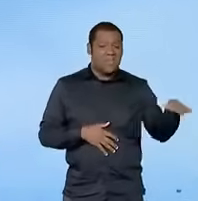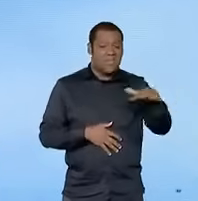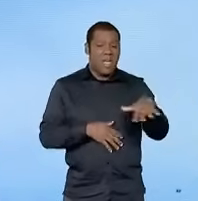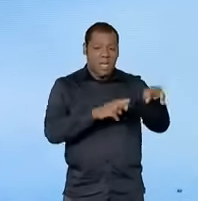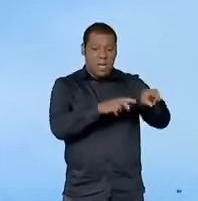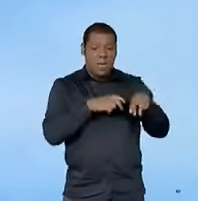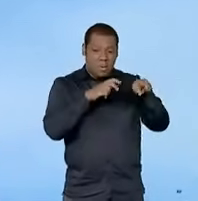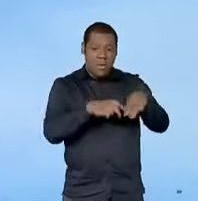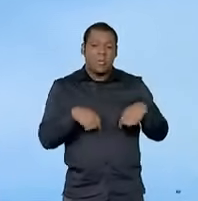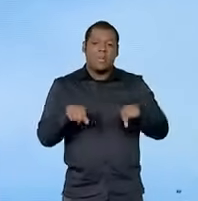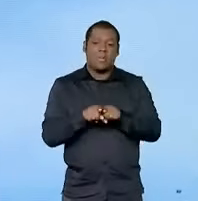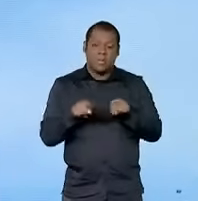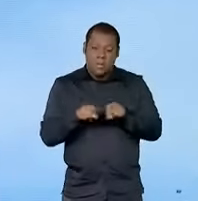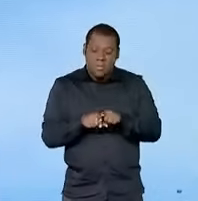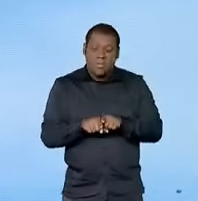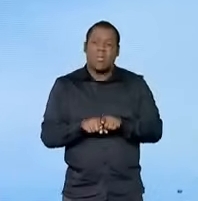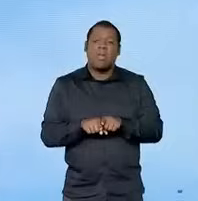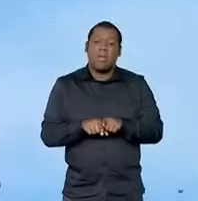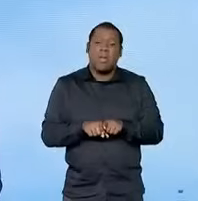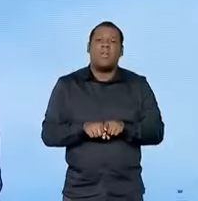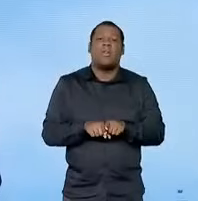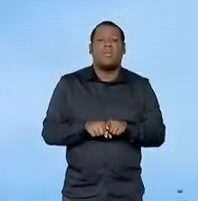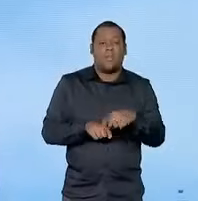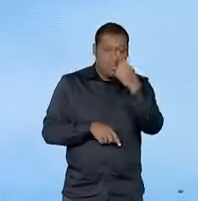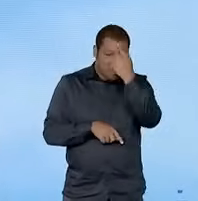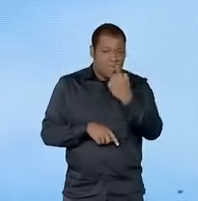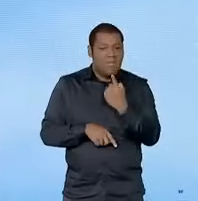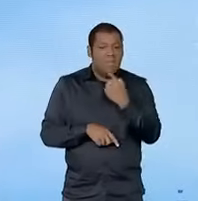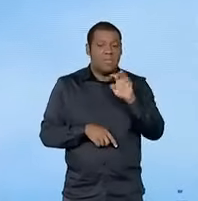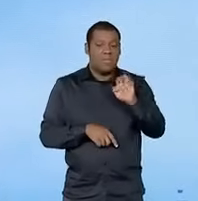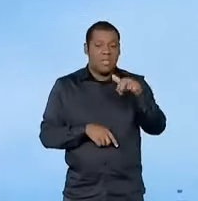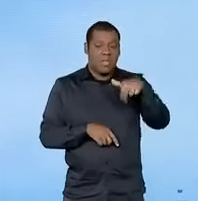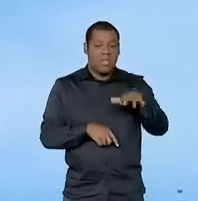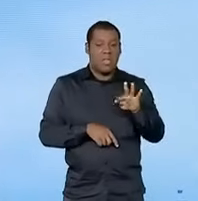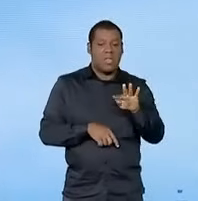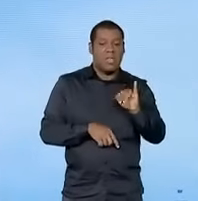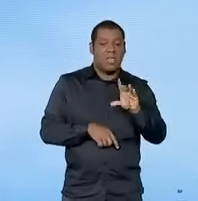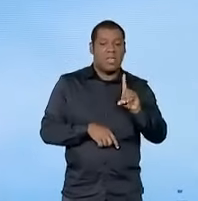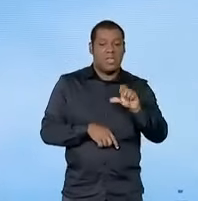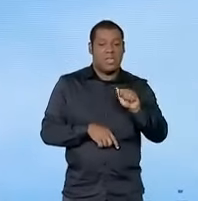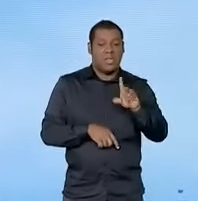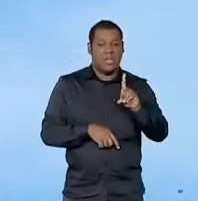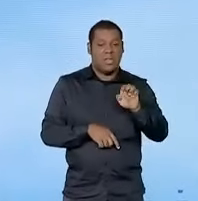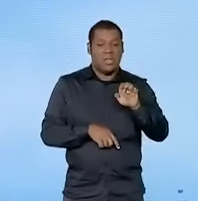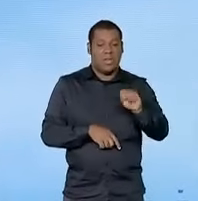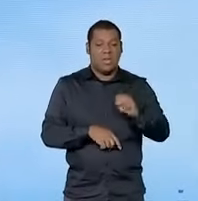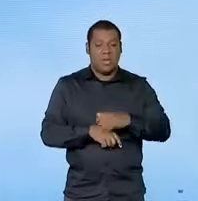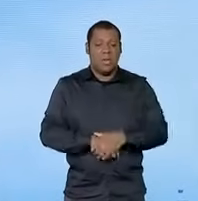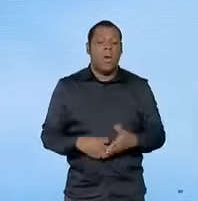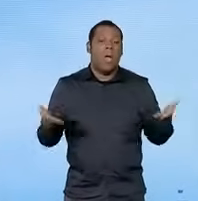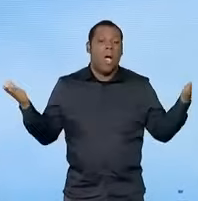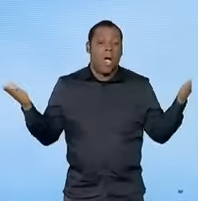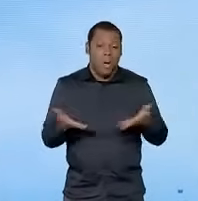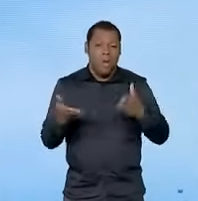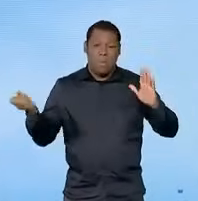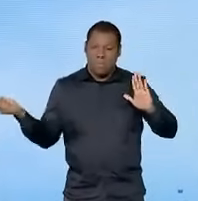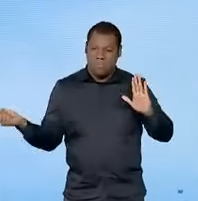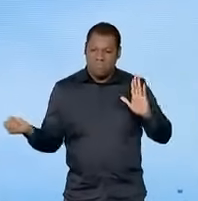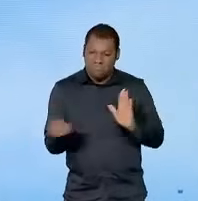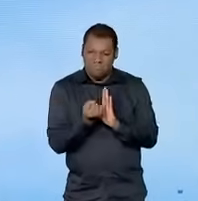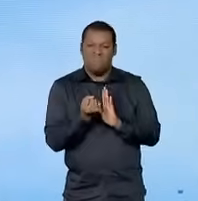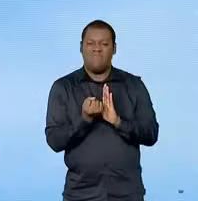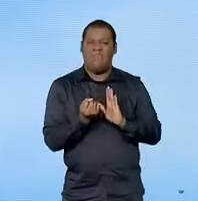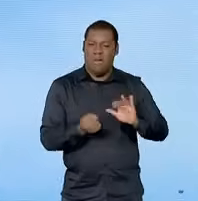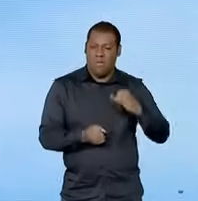entidade, com propostas selecionadas, presidente, em todo o país. Este é mais um momento histórico,